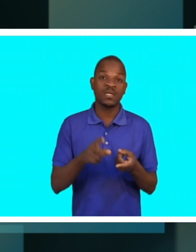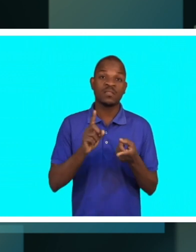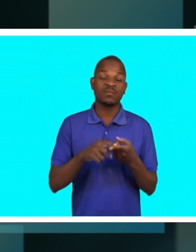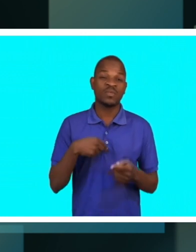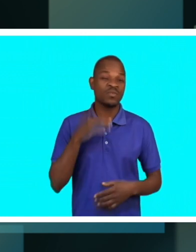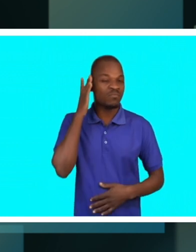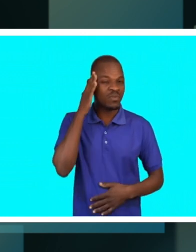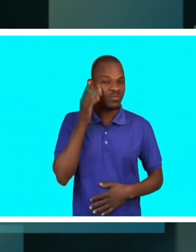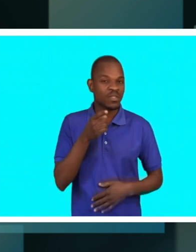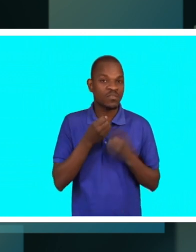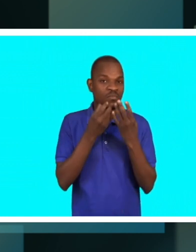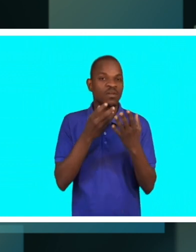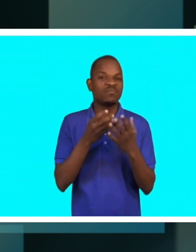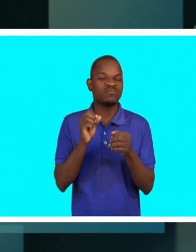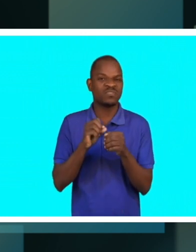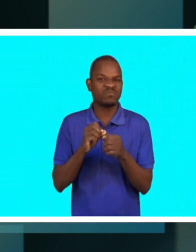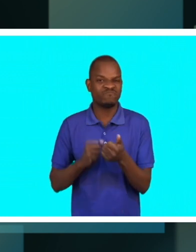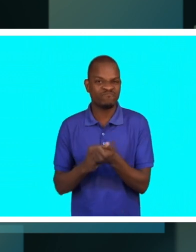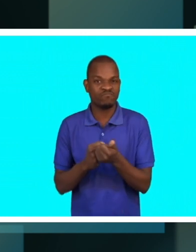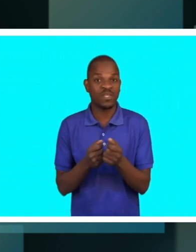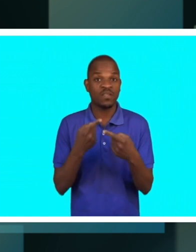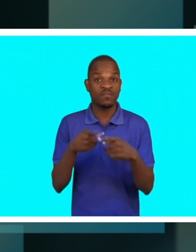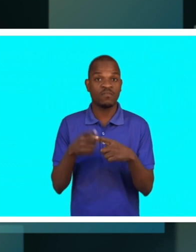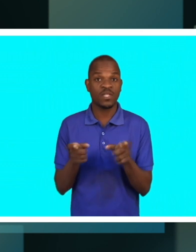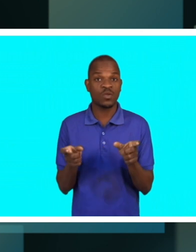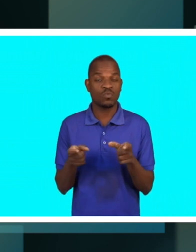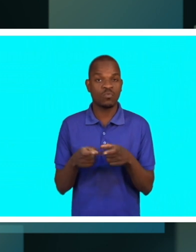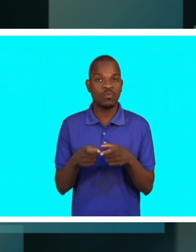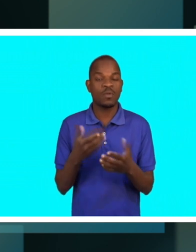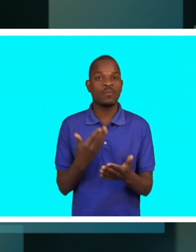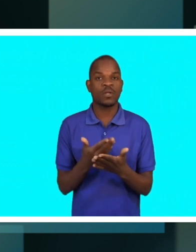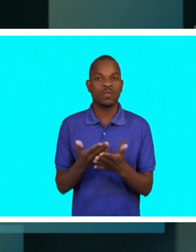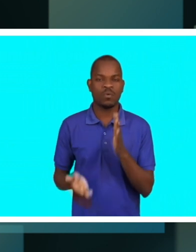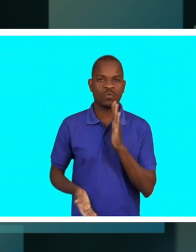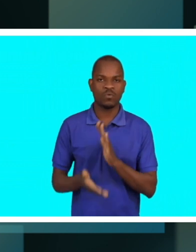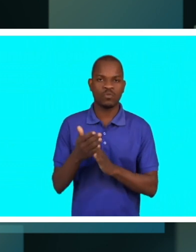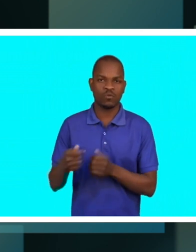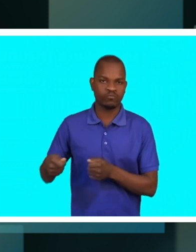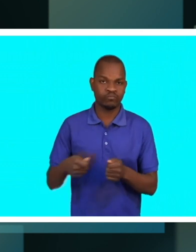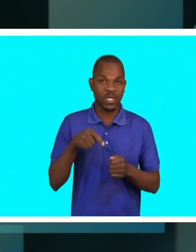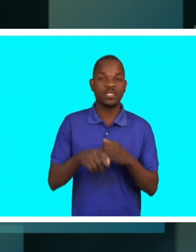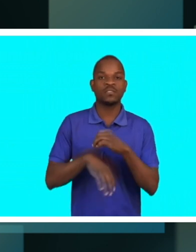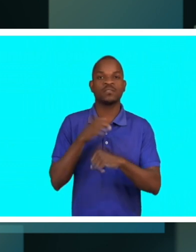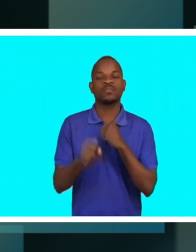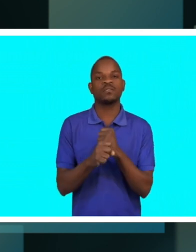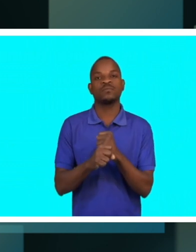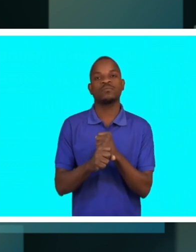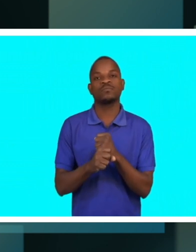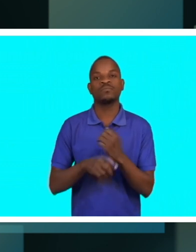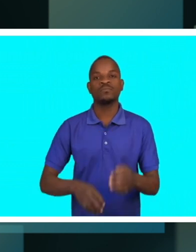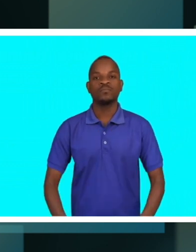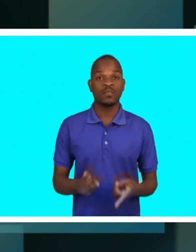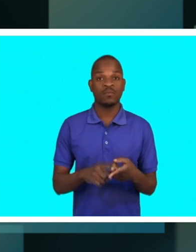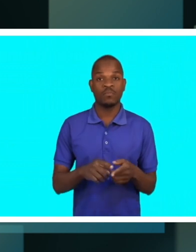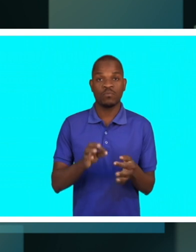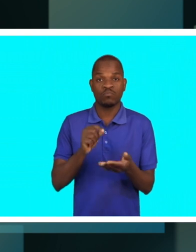acredito que esse comunicado vai pressionar bastante os clubes de formas que eles possam começar a licenciar-se ainda este ano para poderem participar